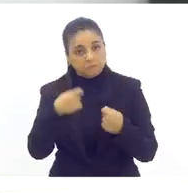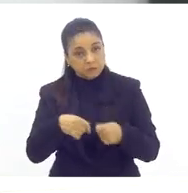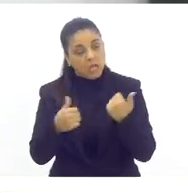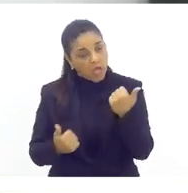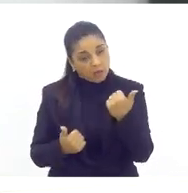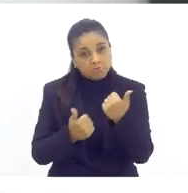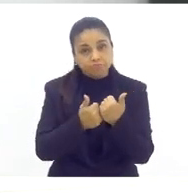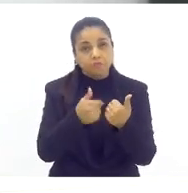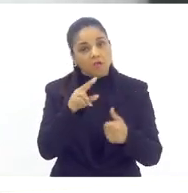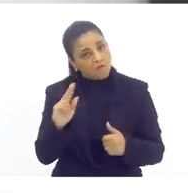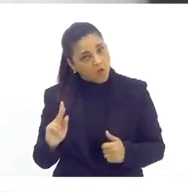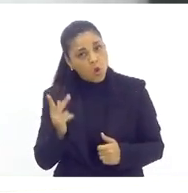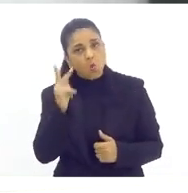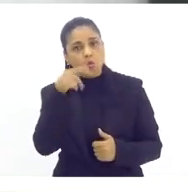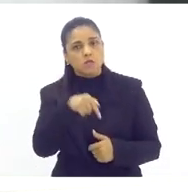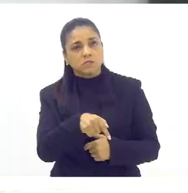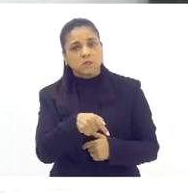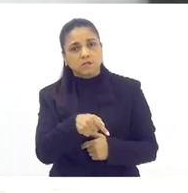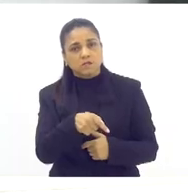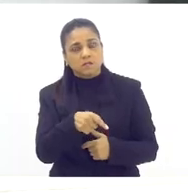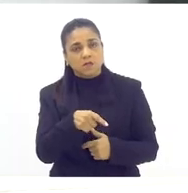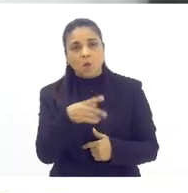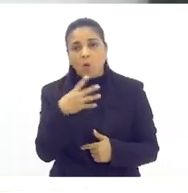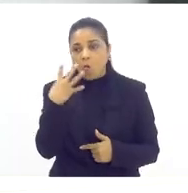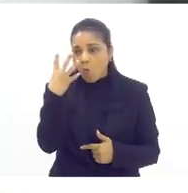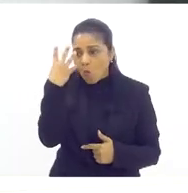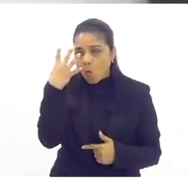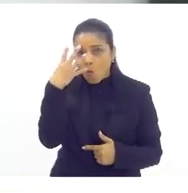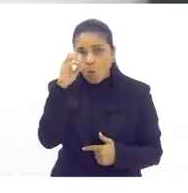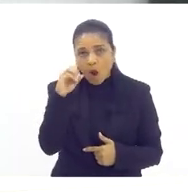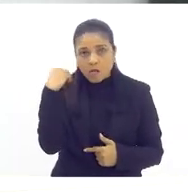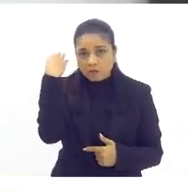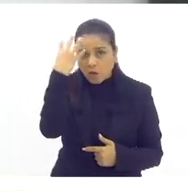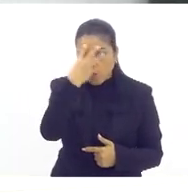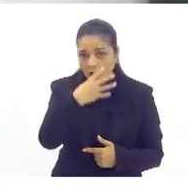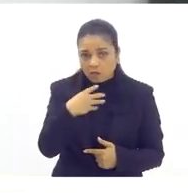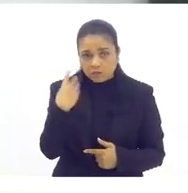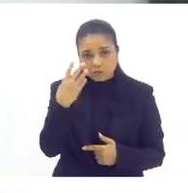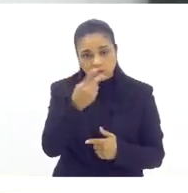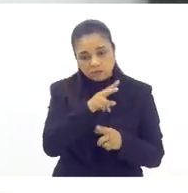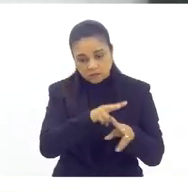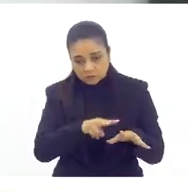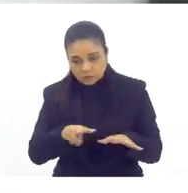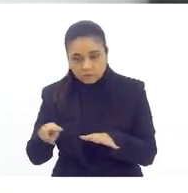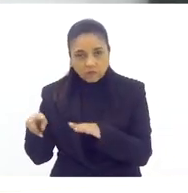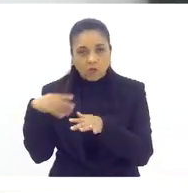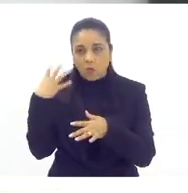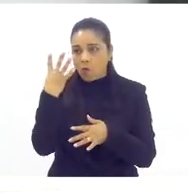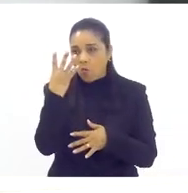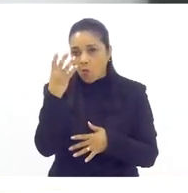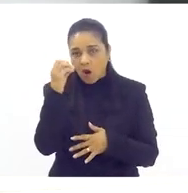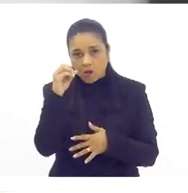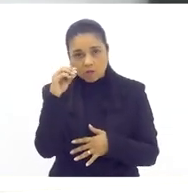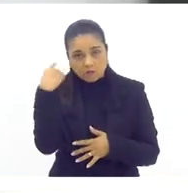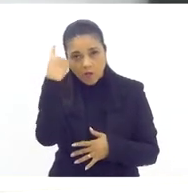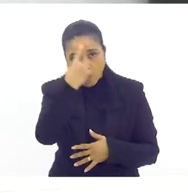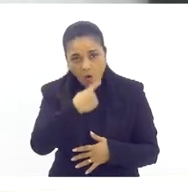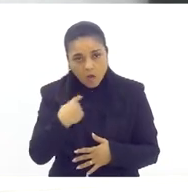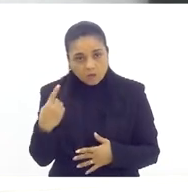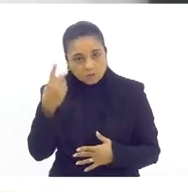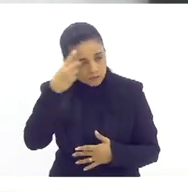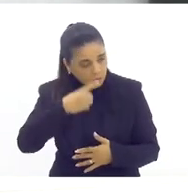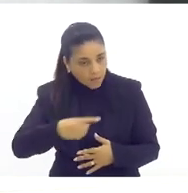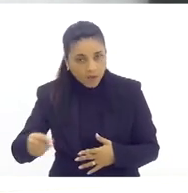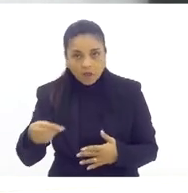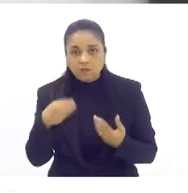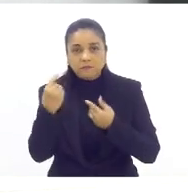valorizados a gente tá lá 40 horas semanais né nas escolas trabalhando e a gente